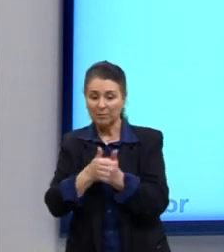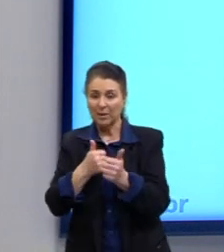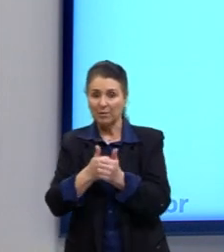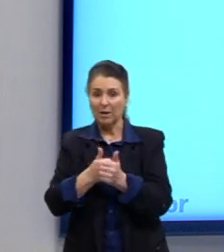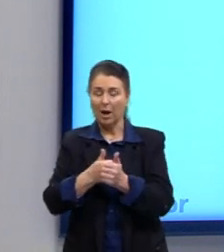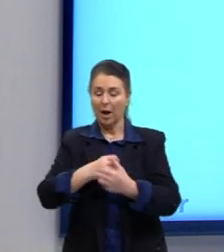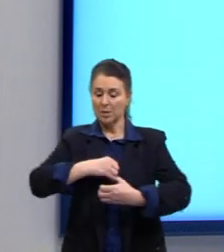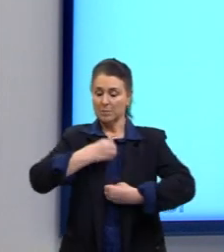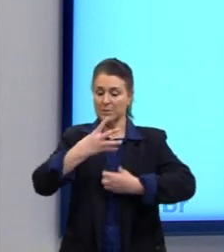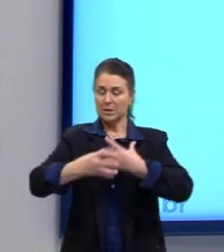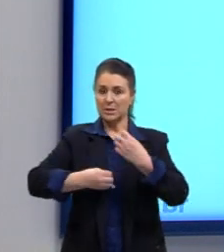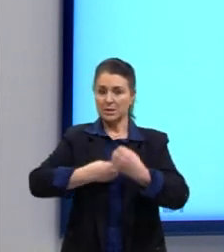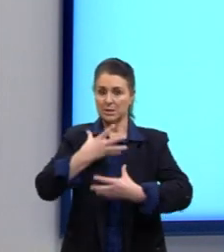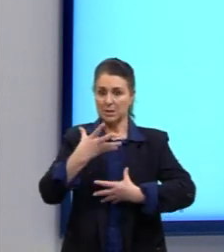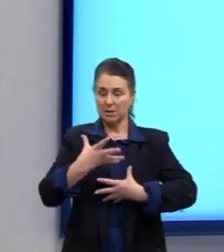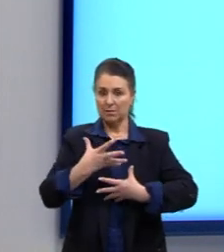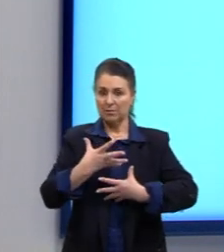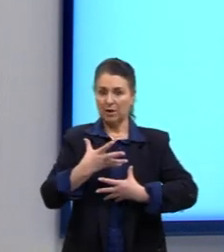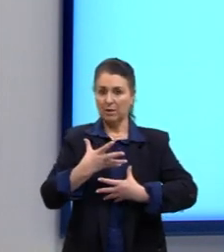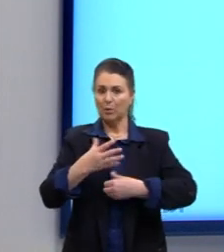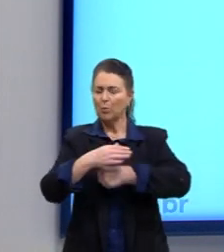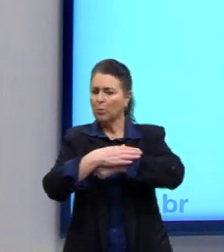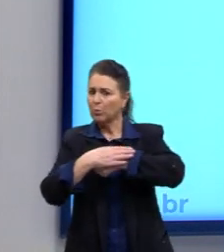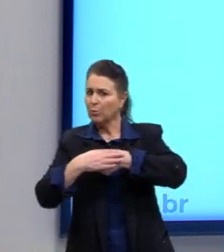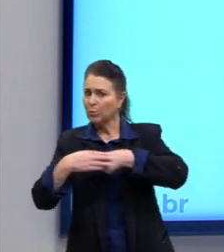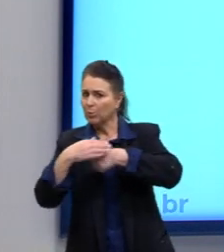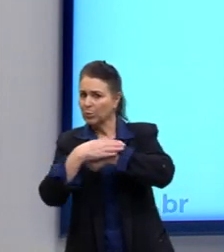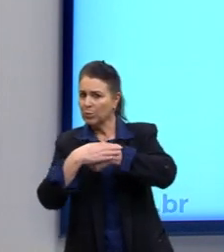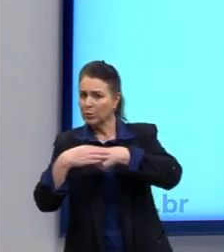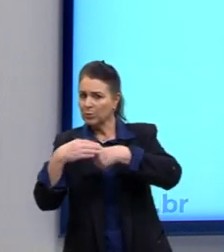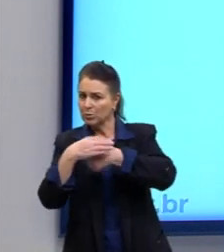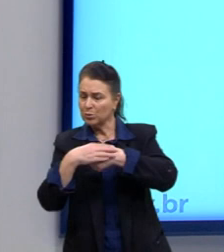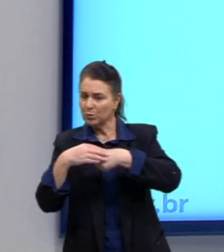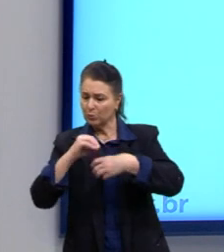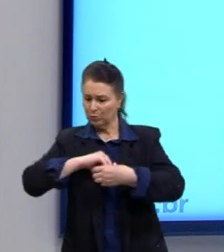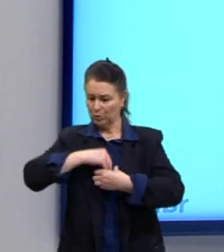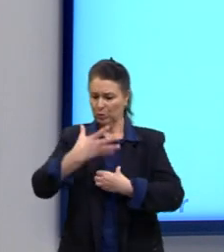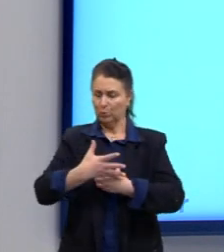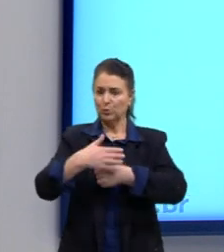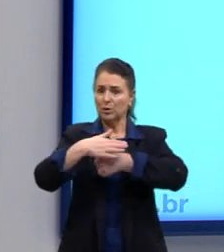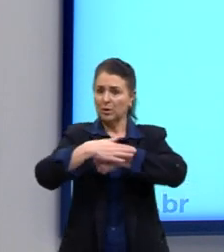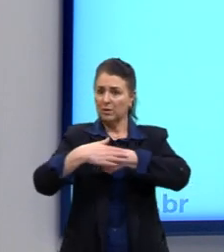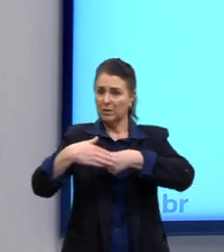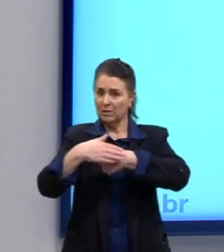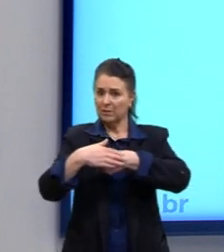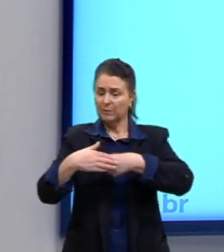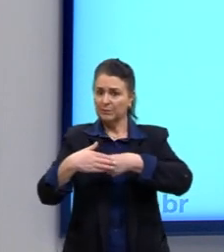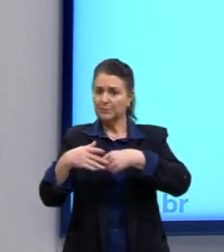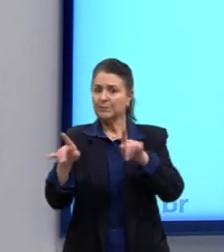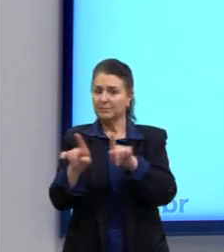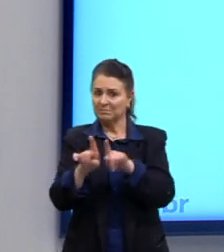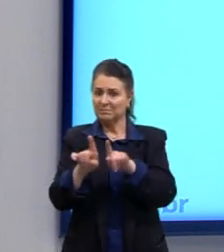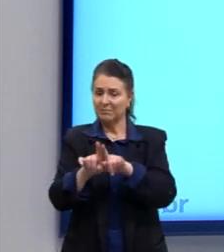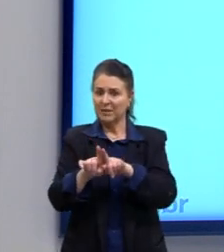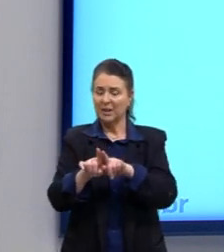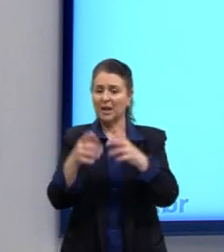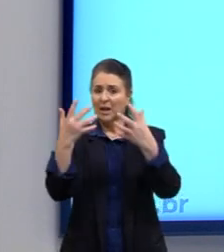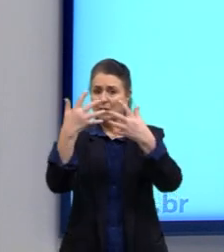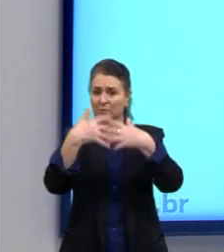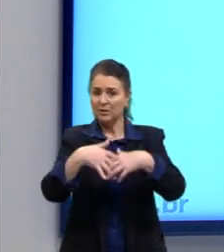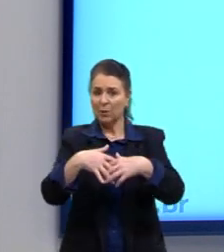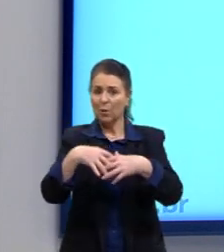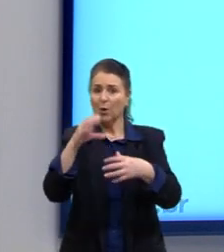expressiva uma atitude afetiva expressa uma tudo afetiva de carinho a função